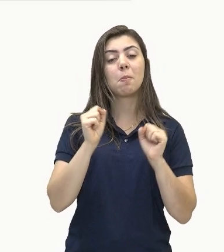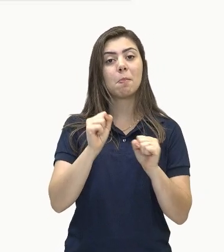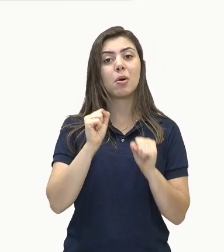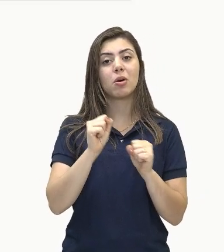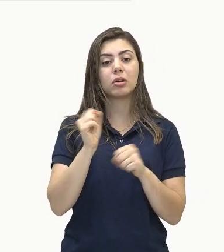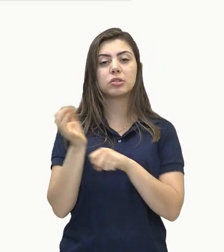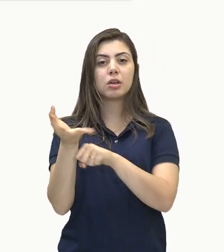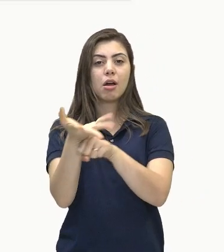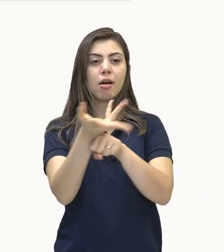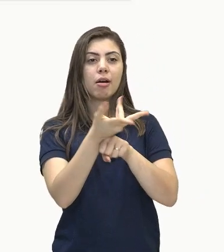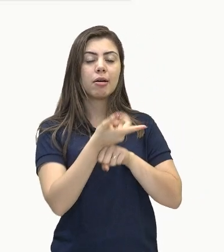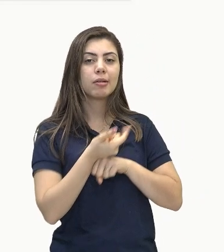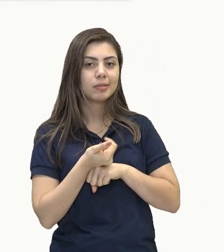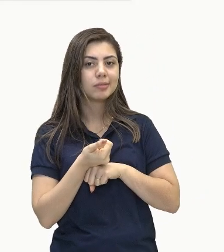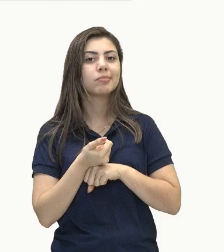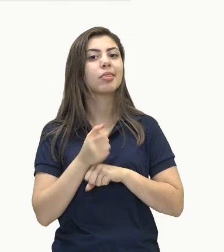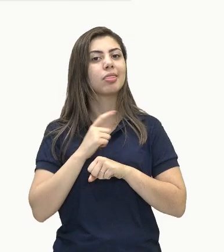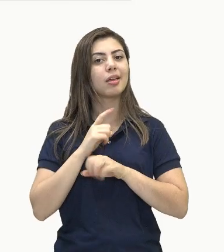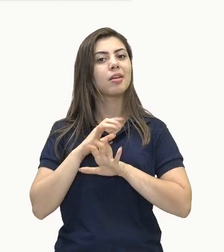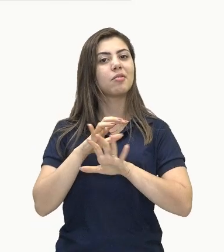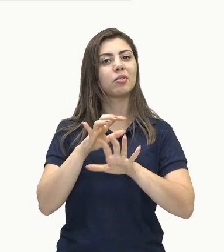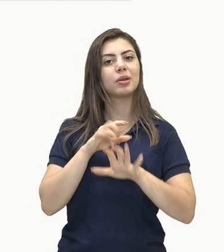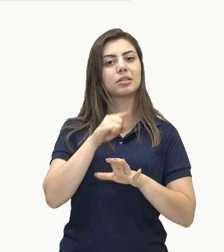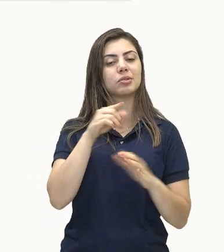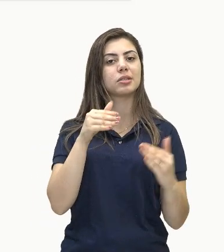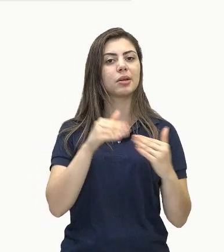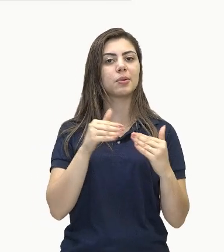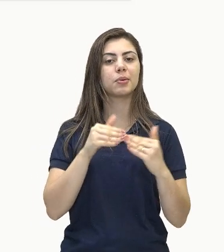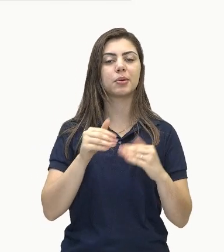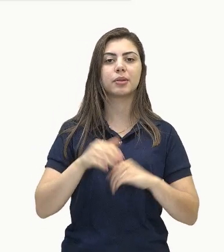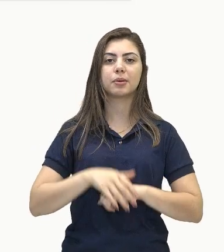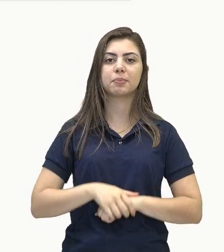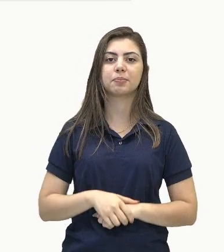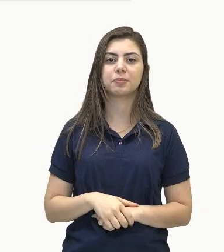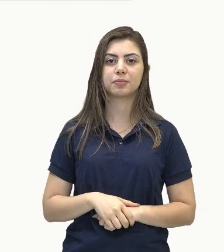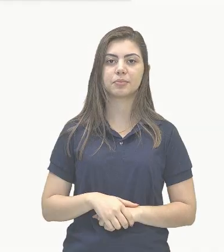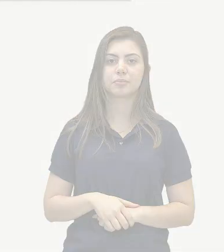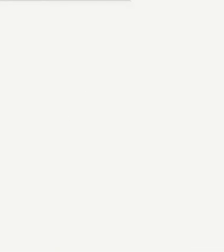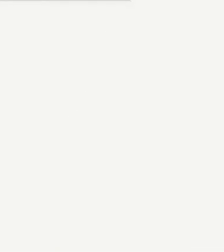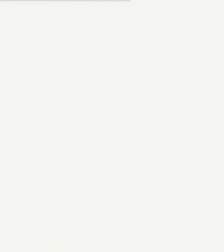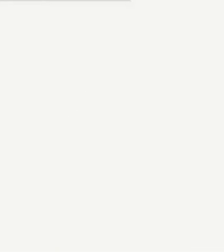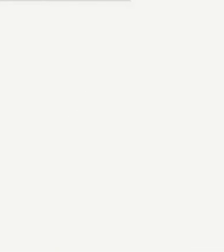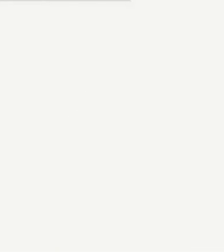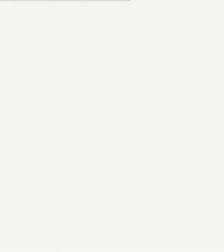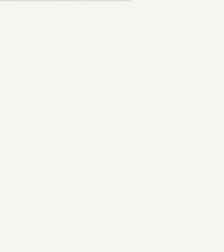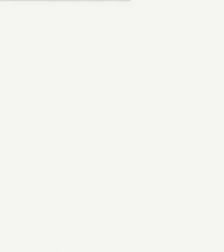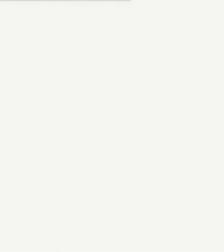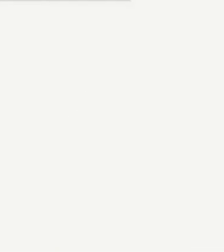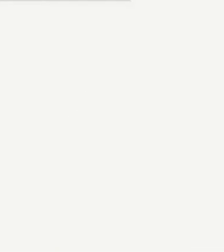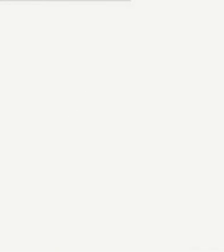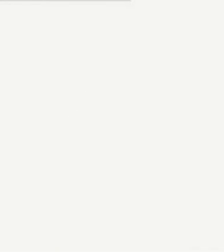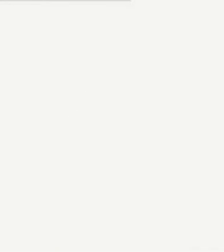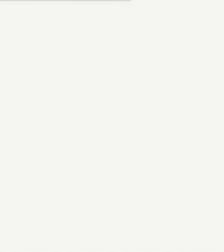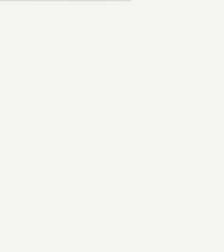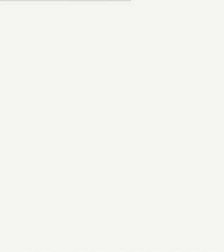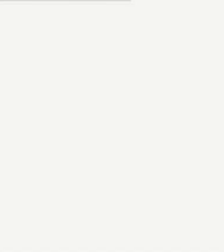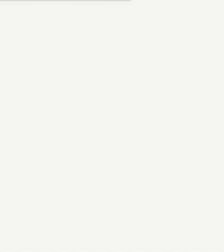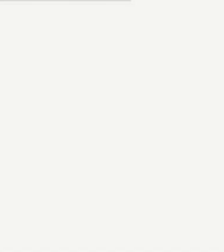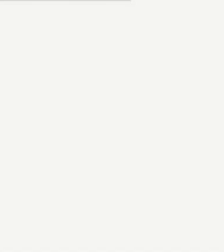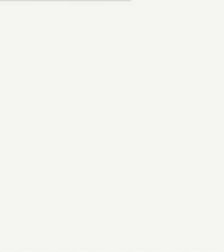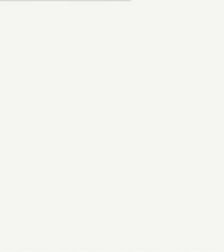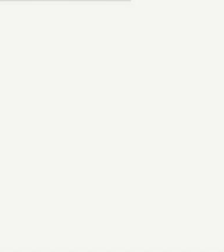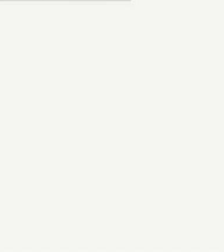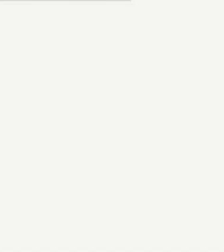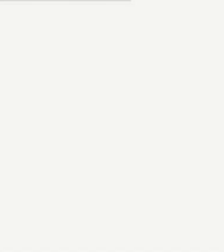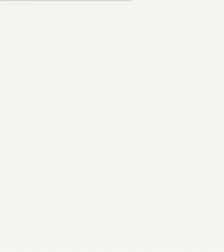sim tocado, influenciado, porque ele vai pontuar, ele vai te mostrar o resumo daquela obra, mas